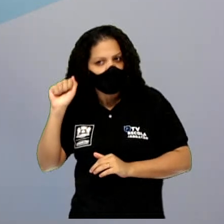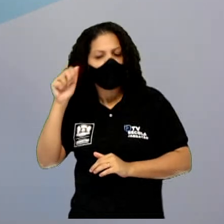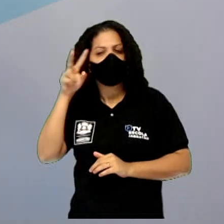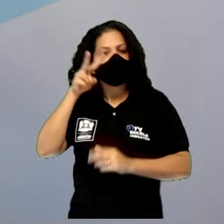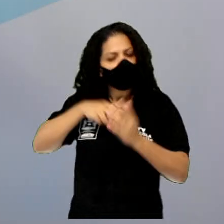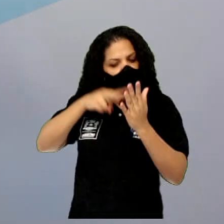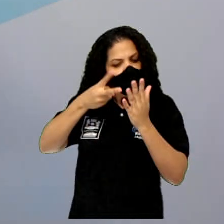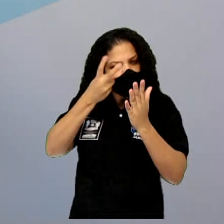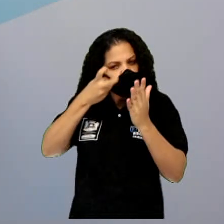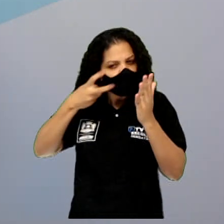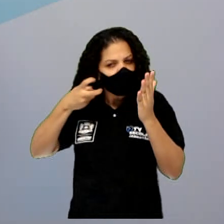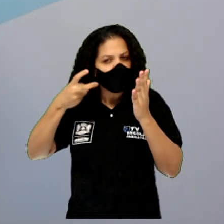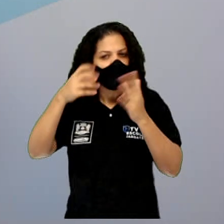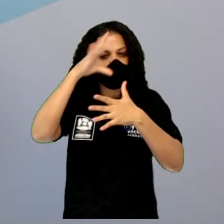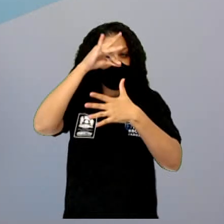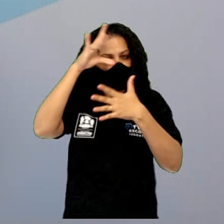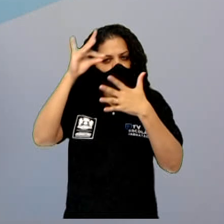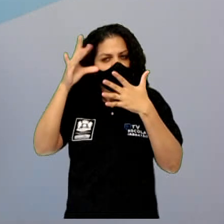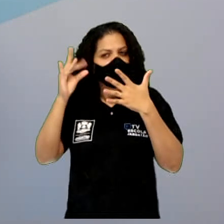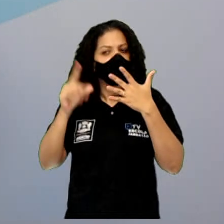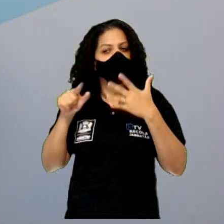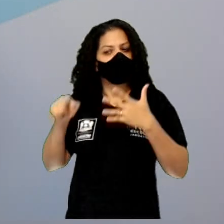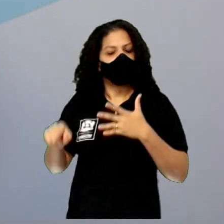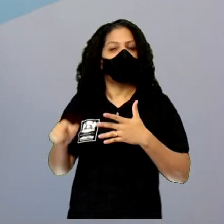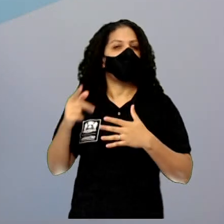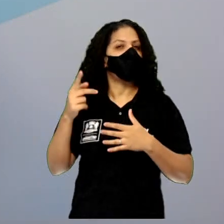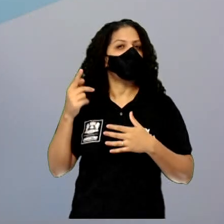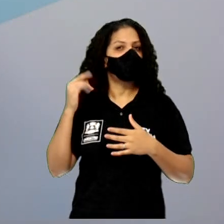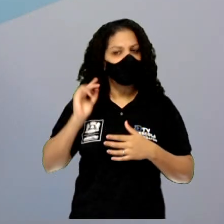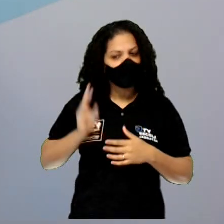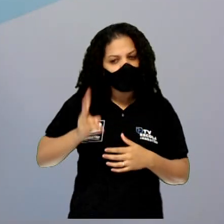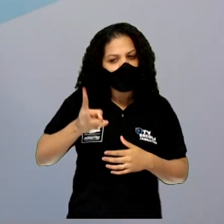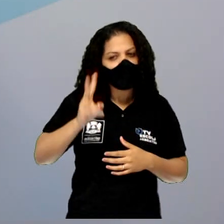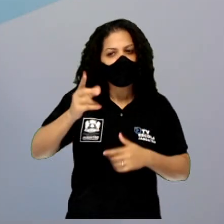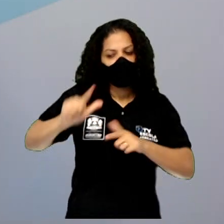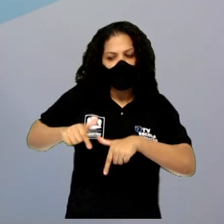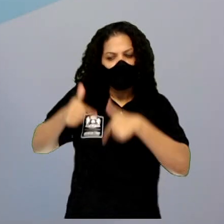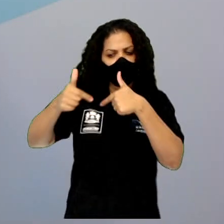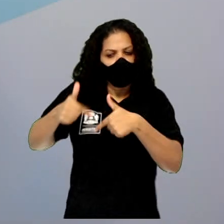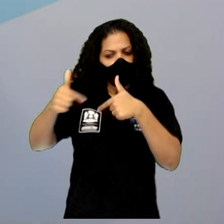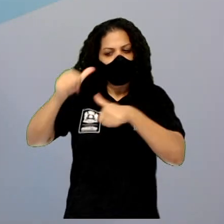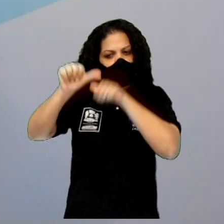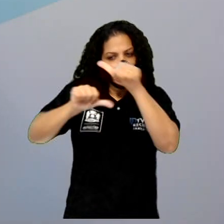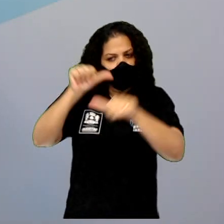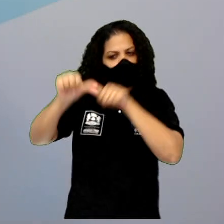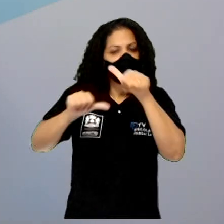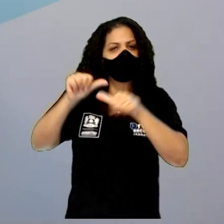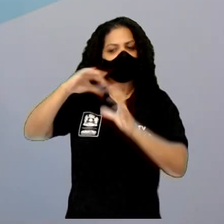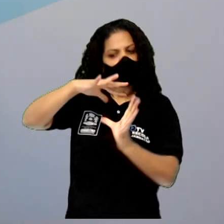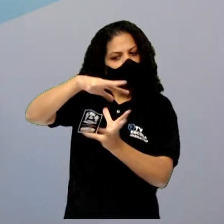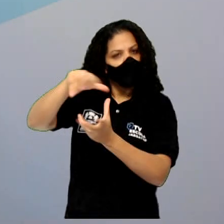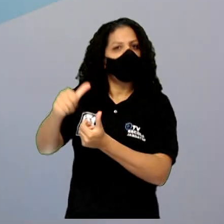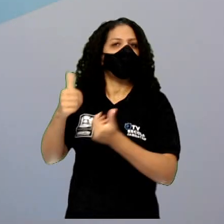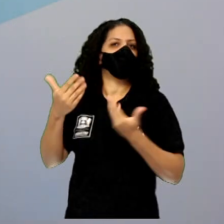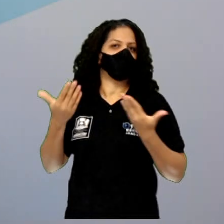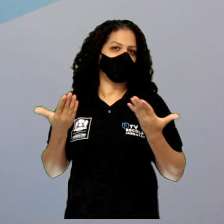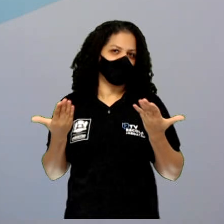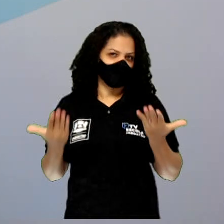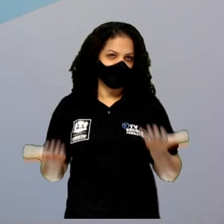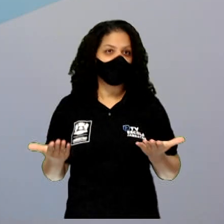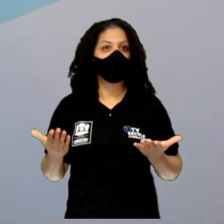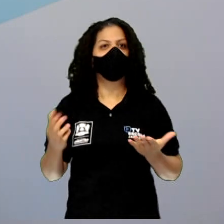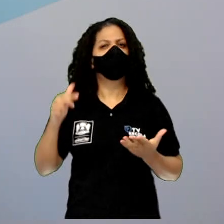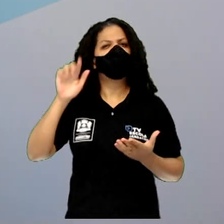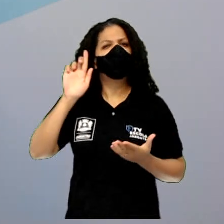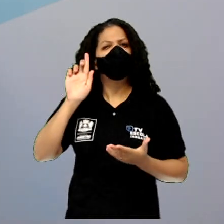contesta, ela quer soluções para o mundo todo. Mas quem é Quino? O cartunista criador de Mafalda, esse